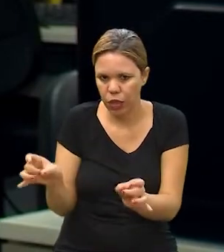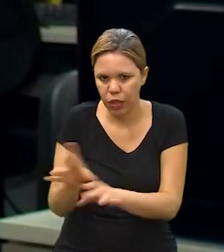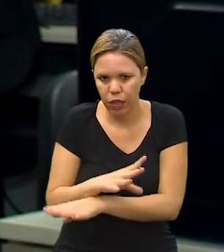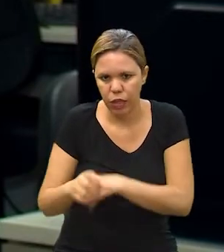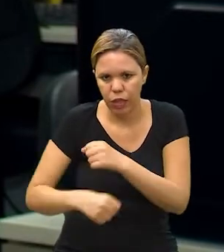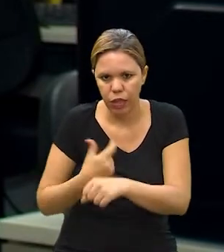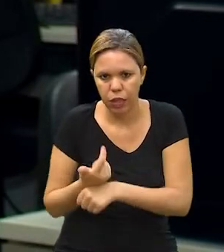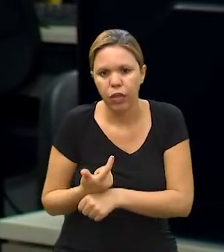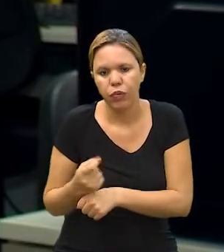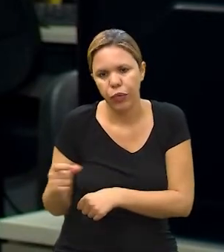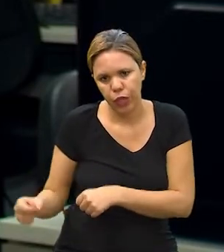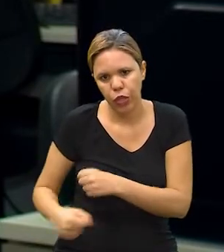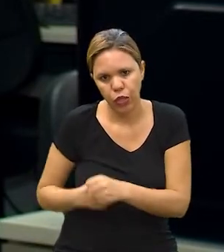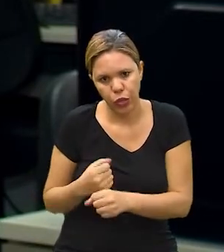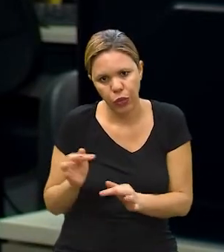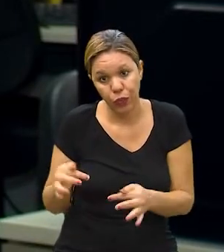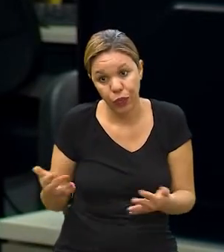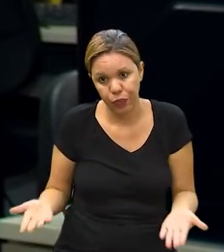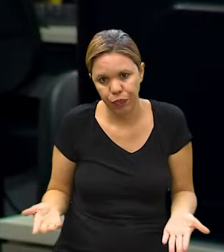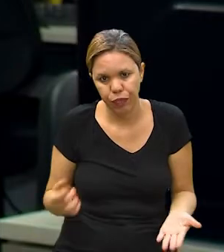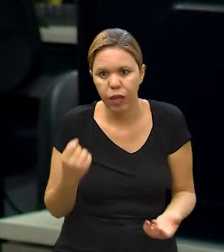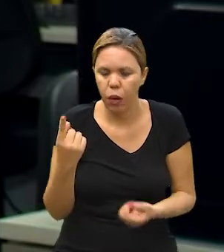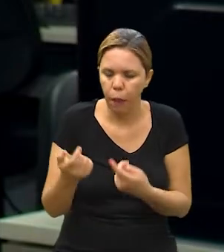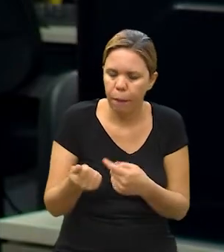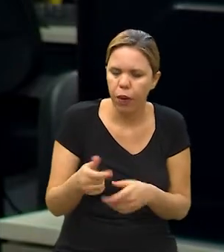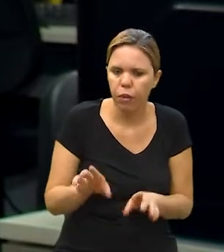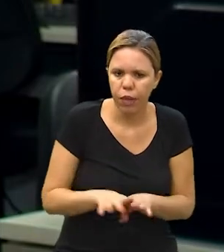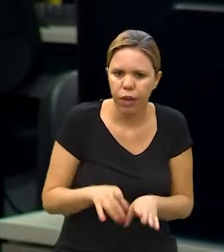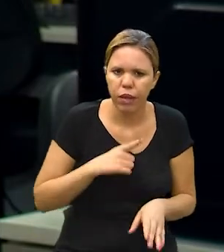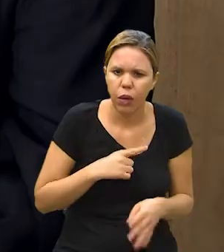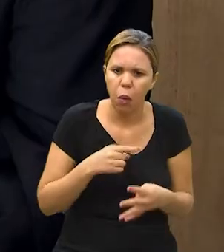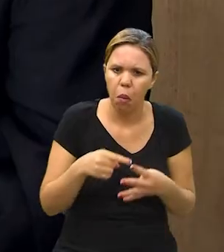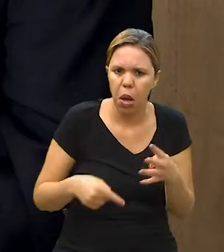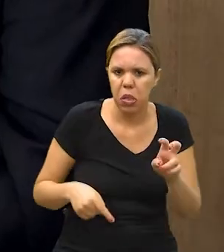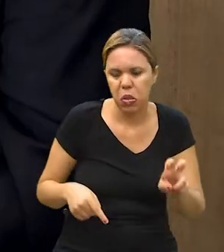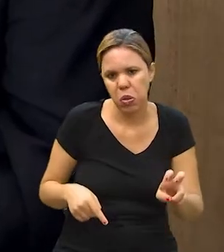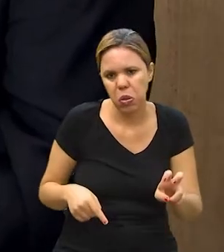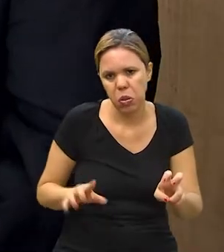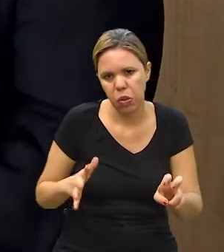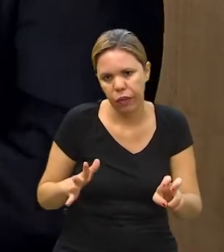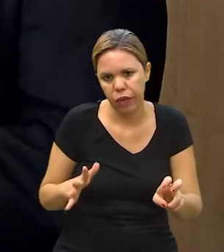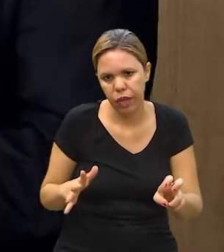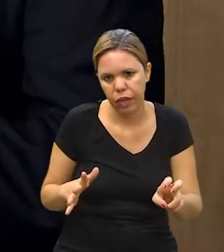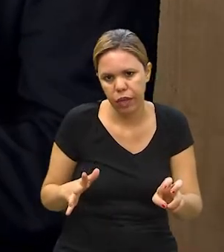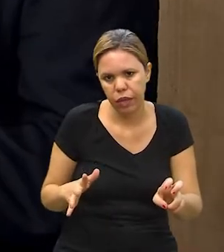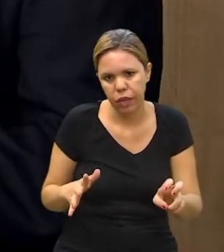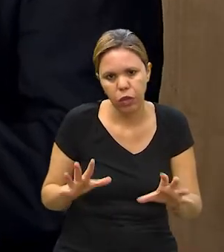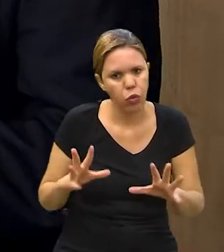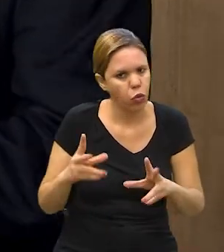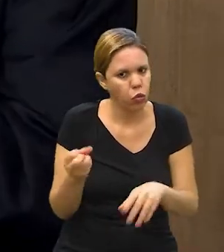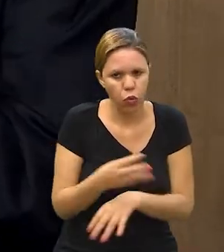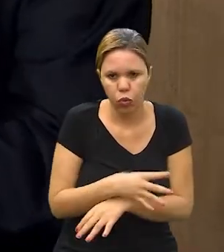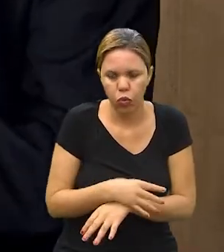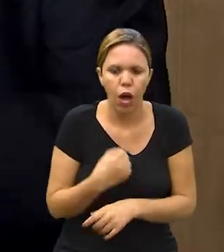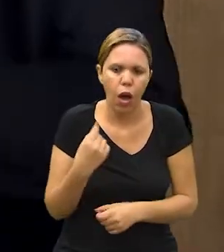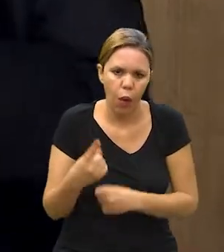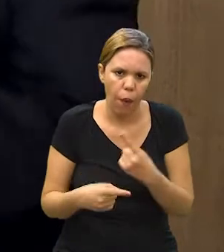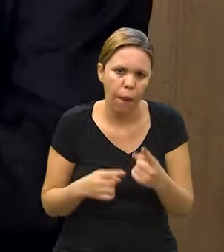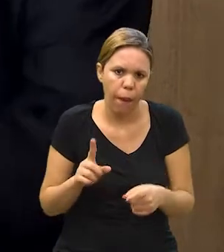2020. Tem algumas, né? Mas acho que a gente vai ter umas 4 ou 5, talvez, que não são todas novas, né? Algumas